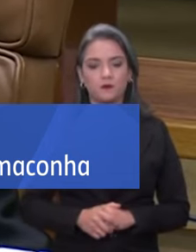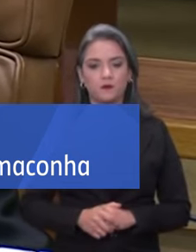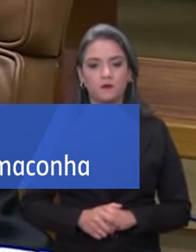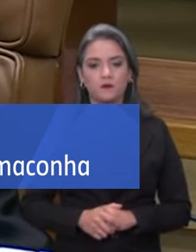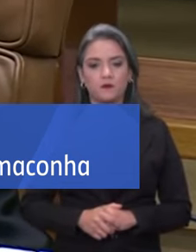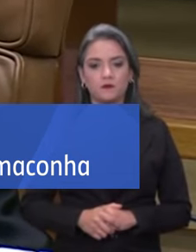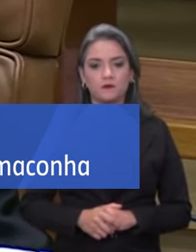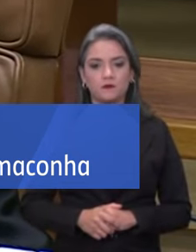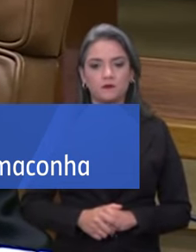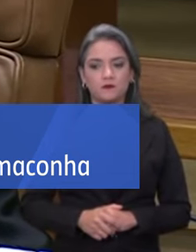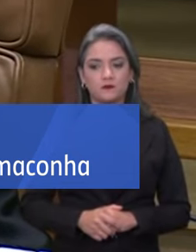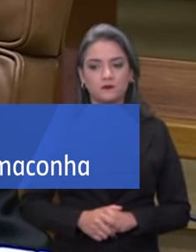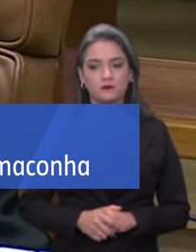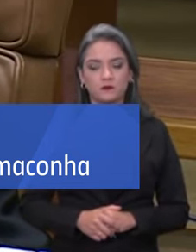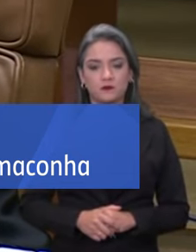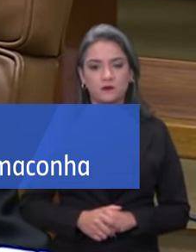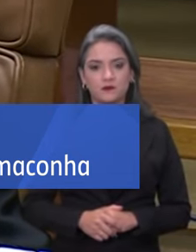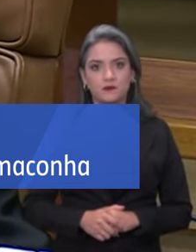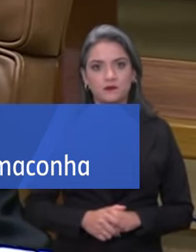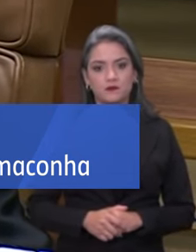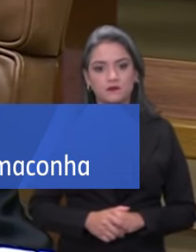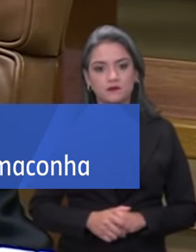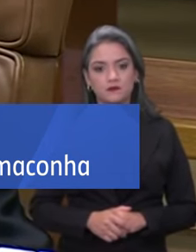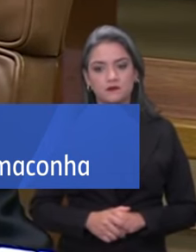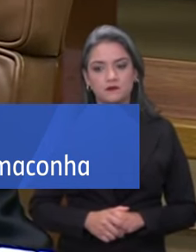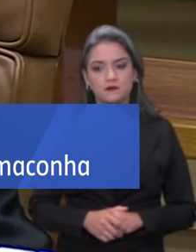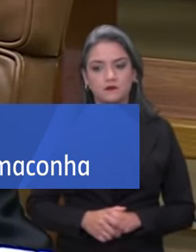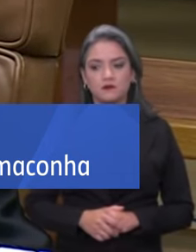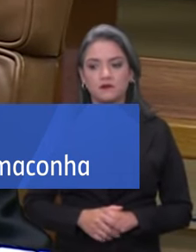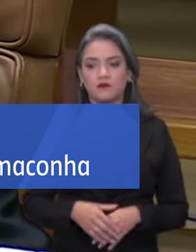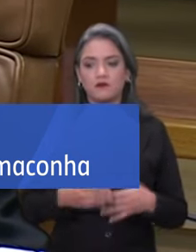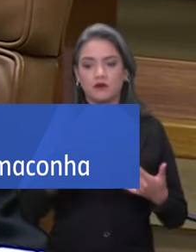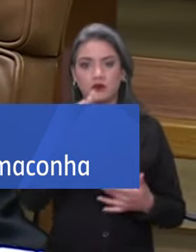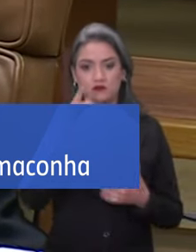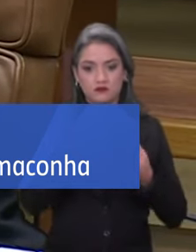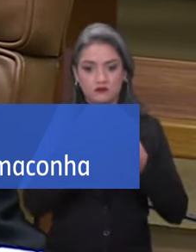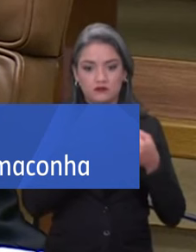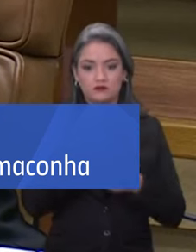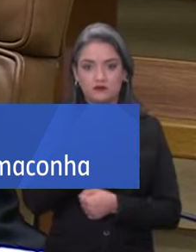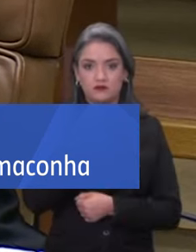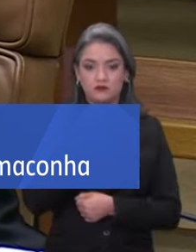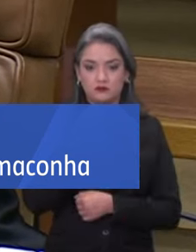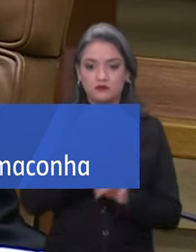Eu digo que a interpretação de que o artigo 28 da Lei